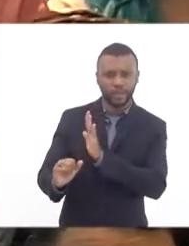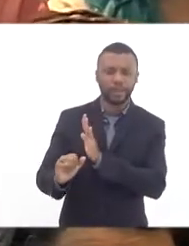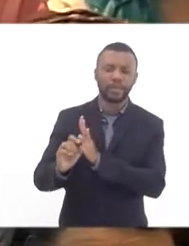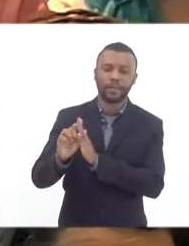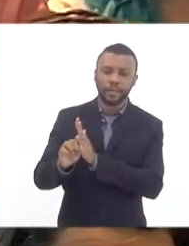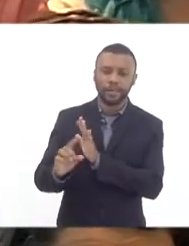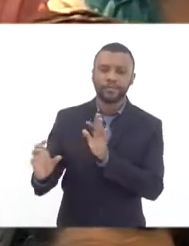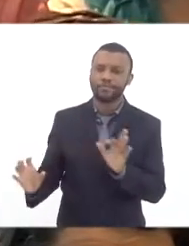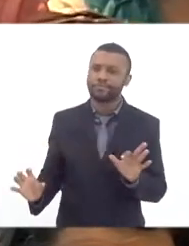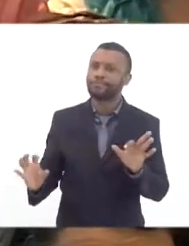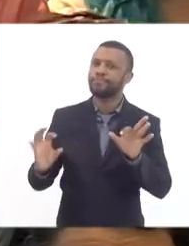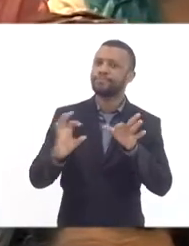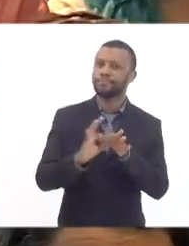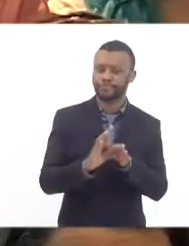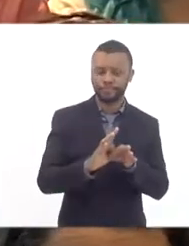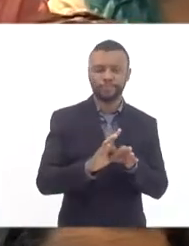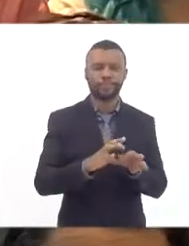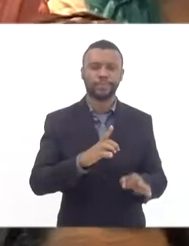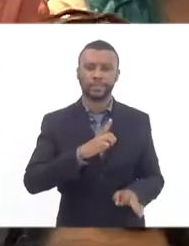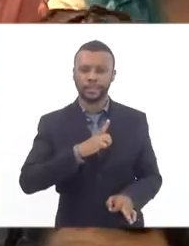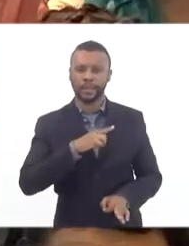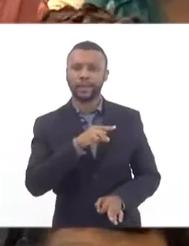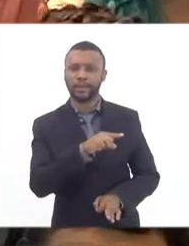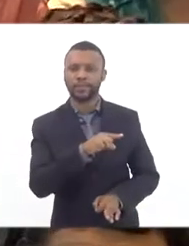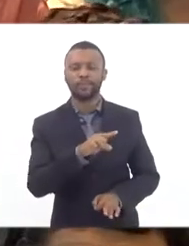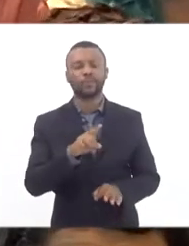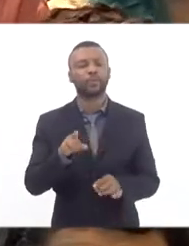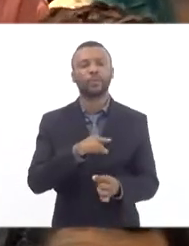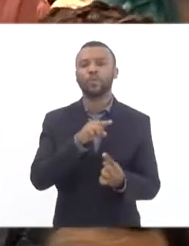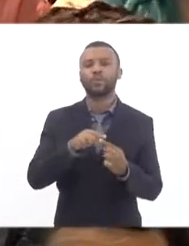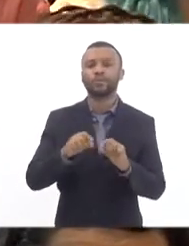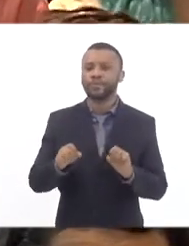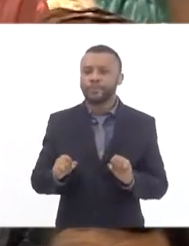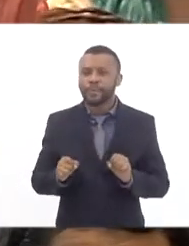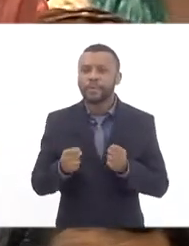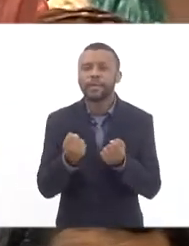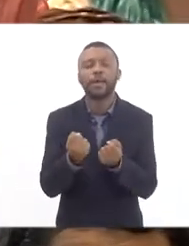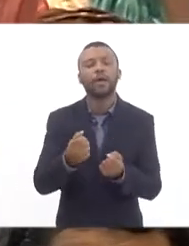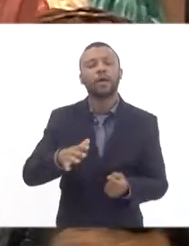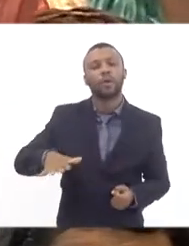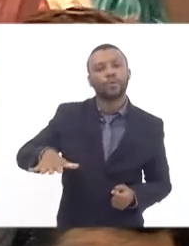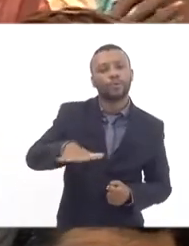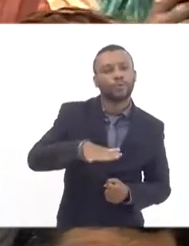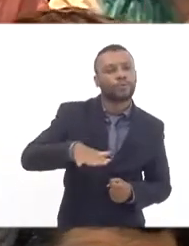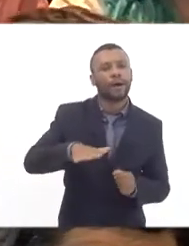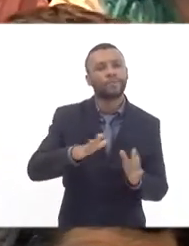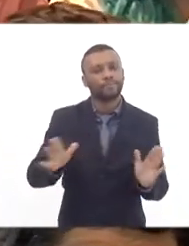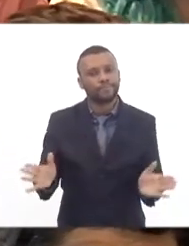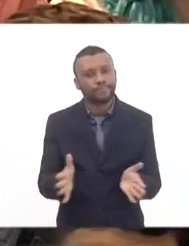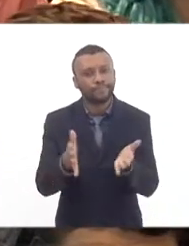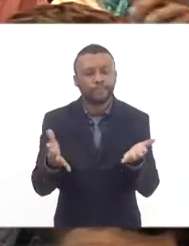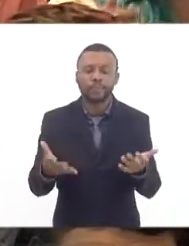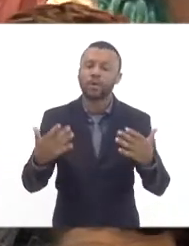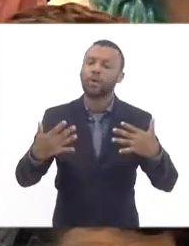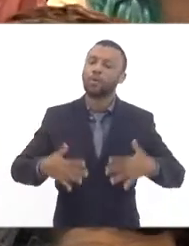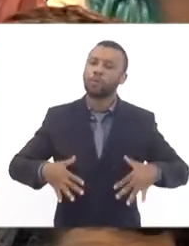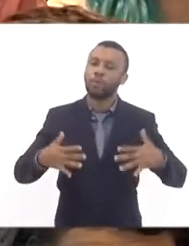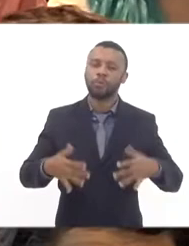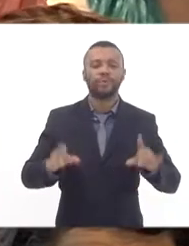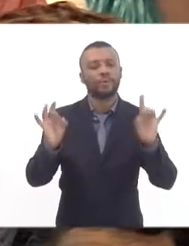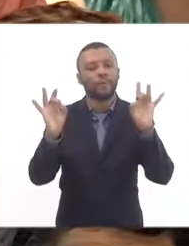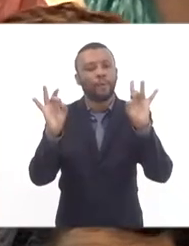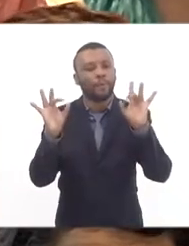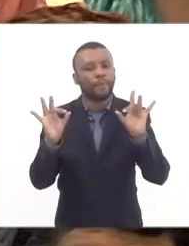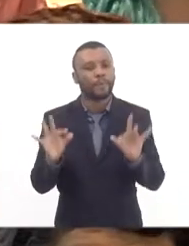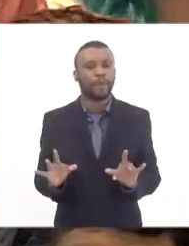de encontro a isso, de fortalecer os espaços, né, que são caros a nós gonçalenses